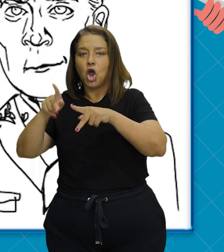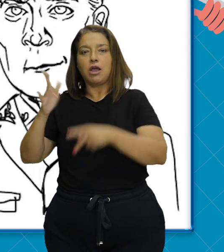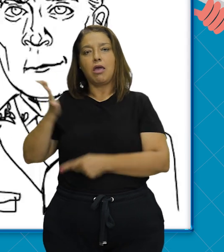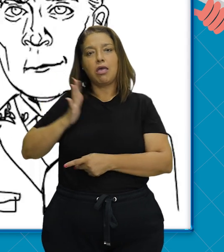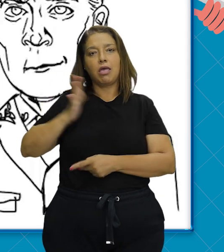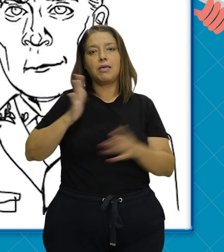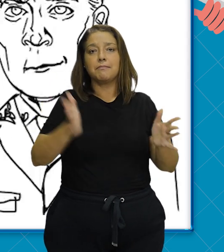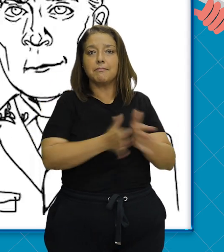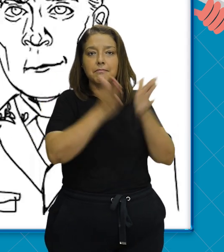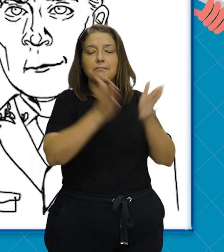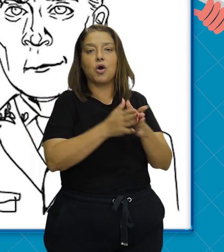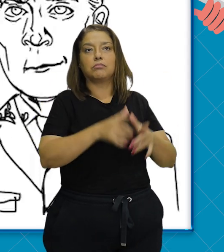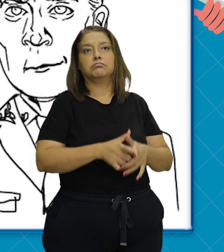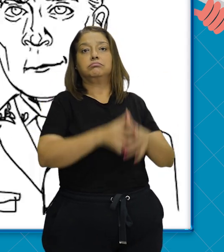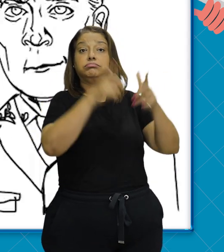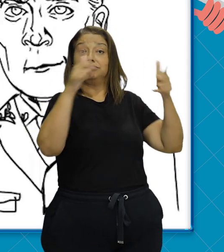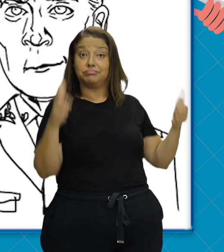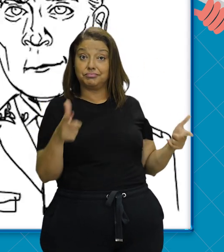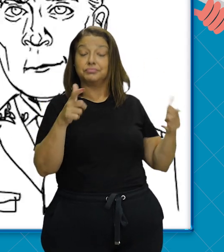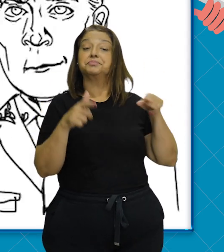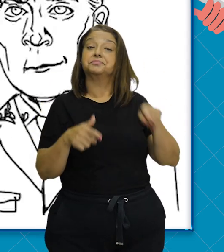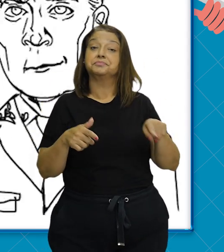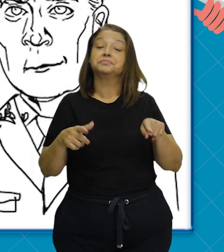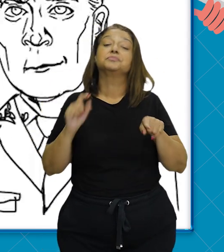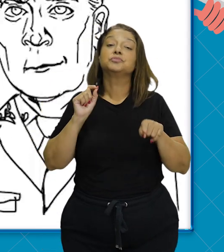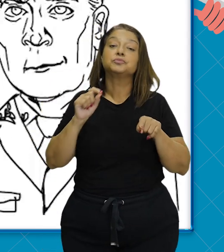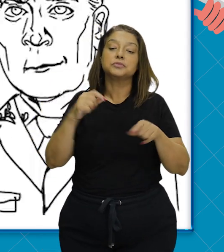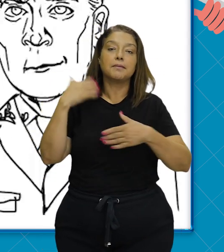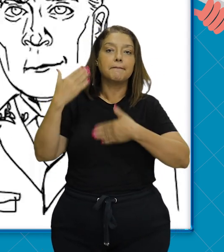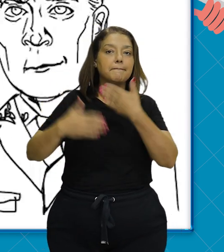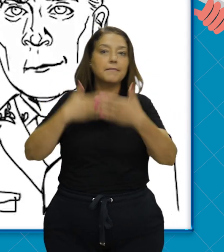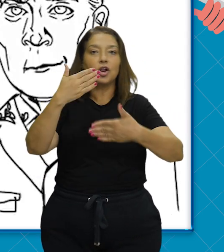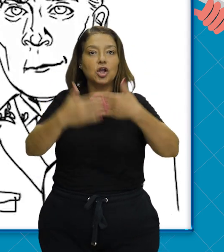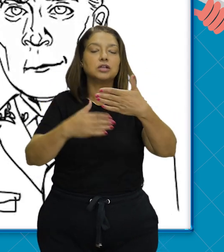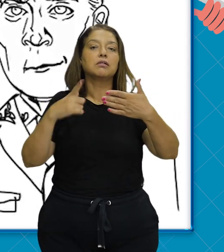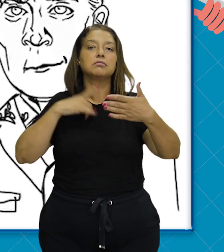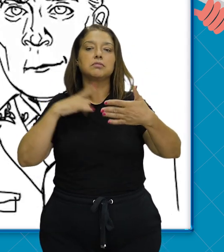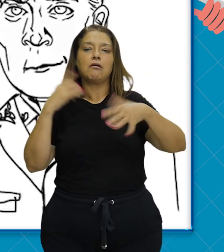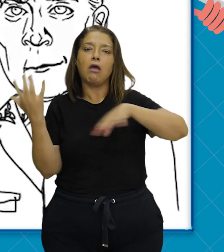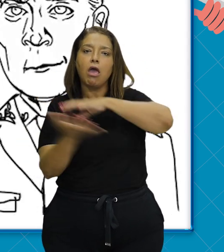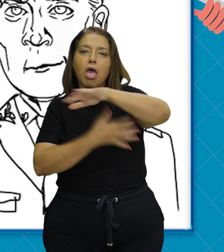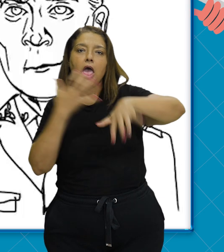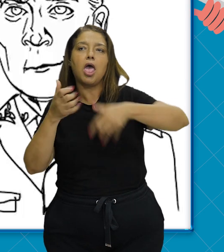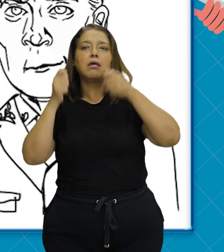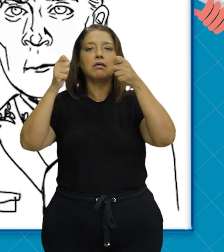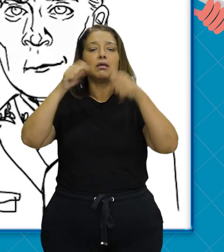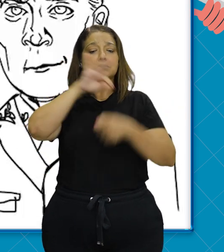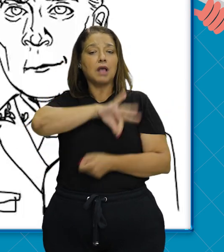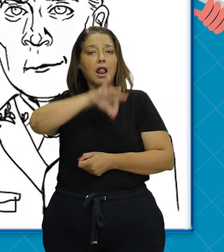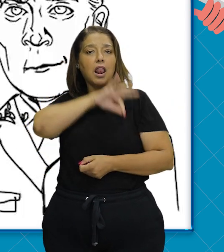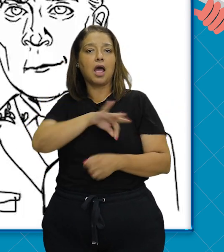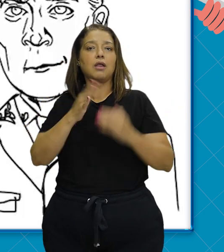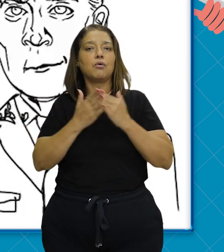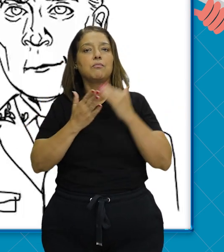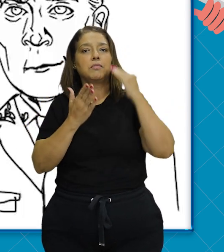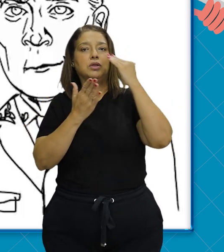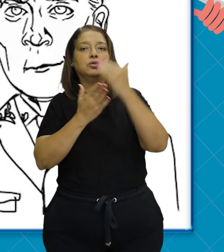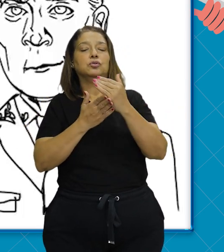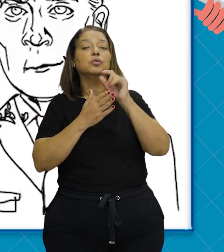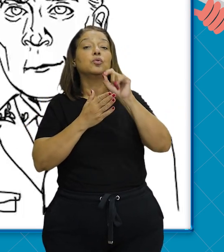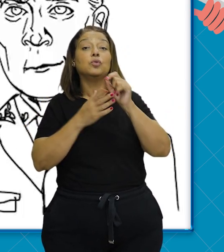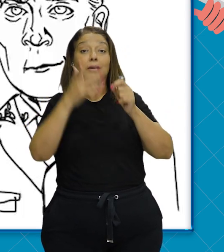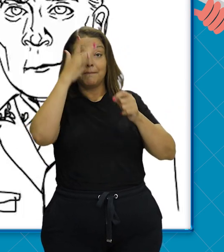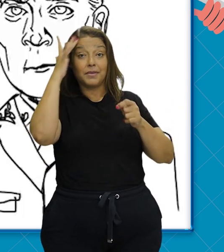mais ricos aumentou, e os efeitos sociais desse processo, como greves por melhores salários, por exemplo, só puderam